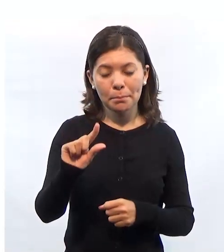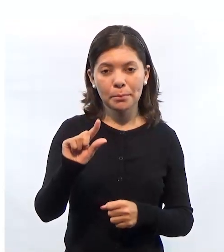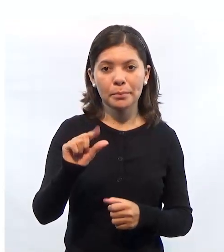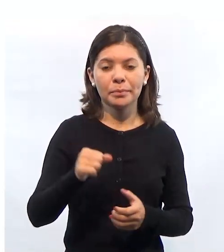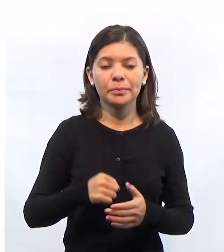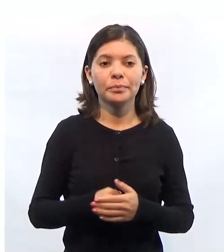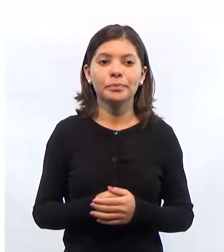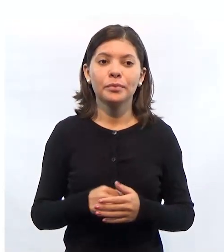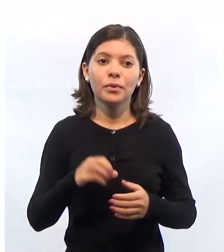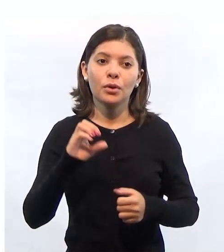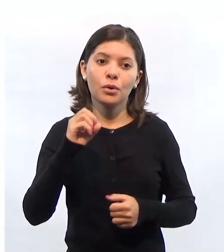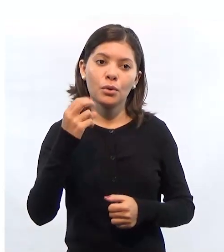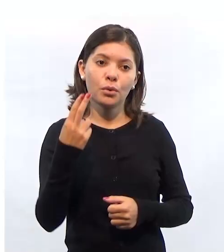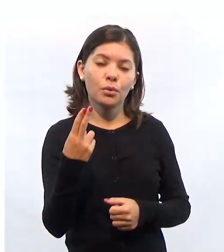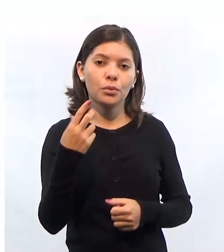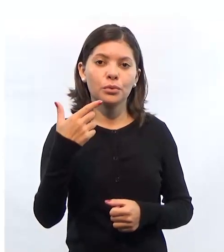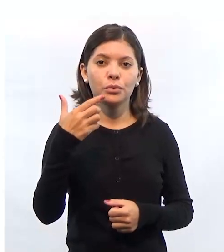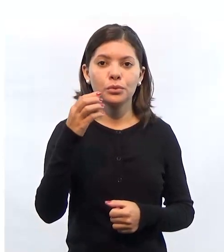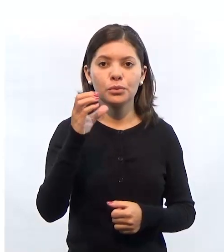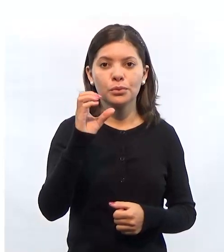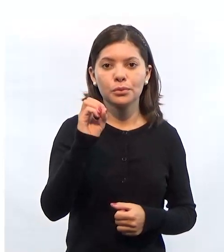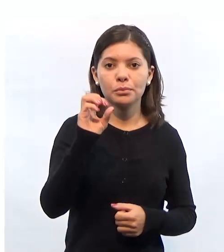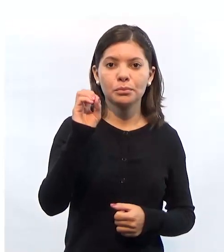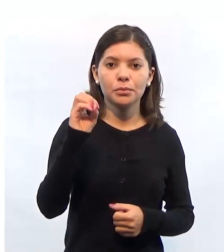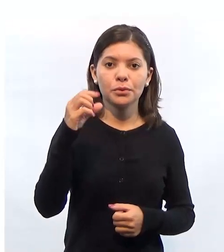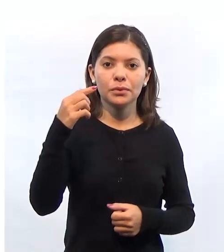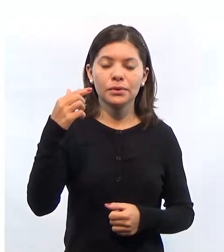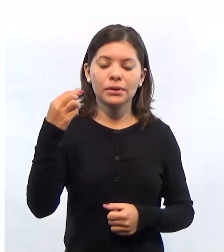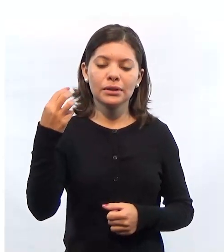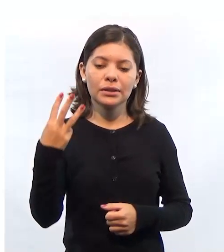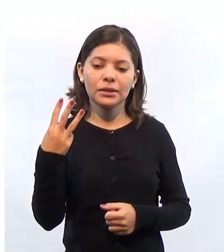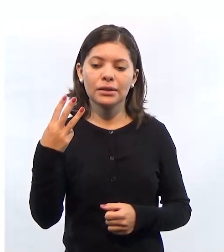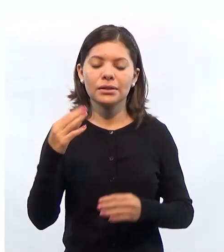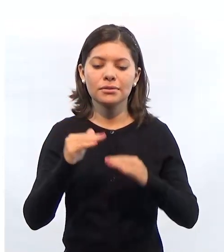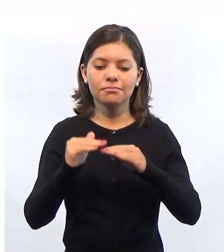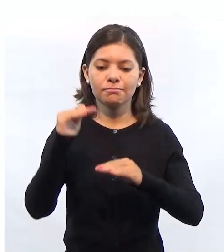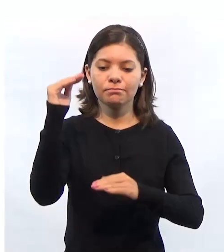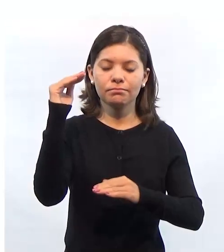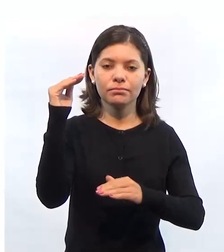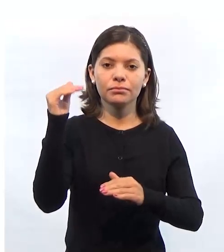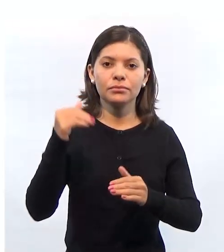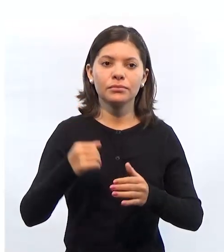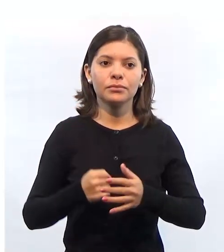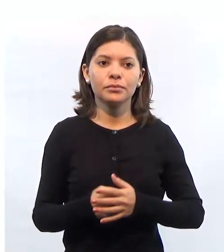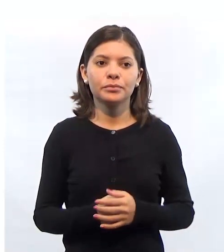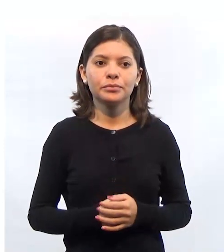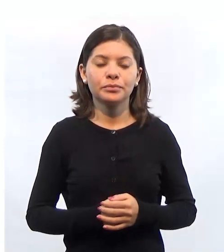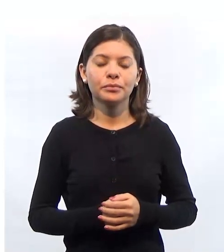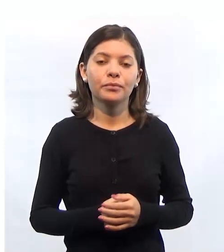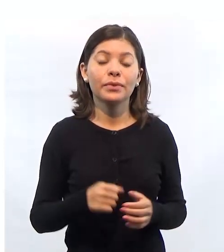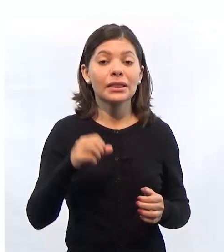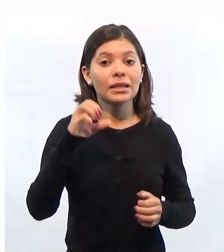menos cega tiver com 3 ml ela vai estar com a tolerância a mais se ela tiver